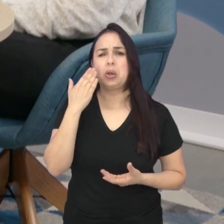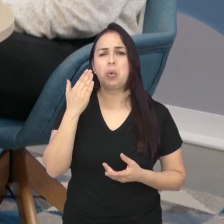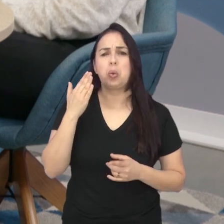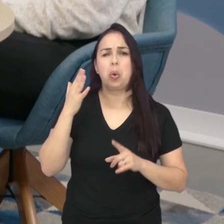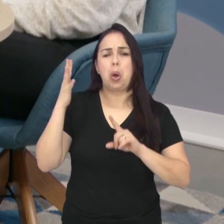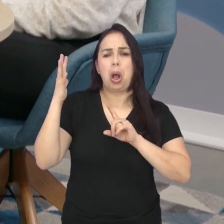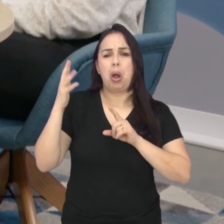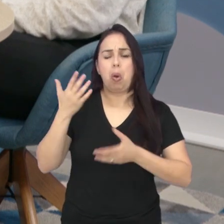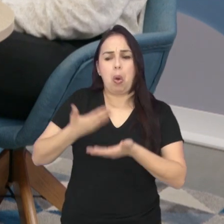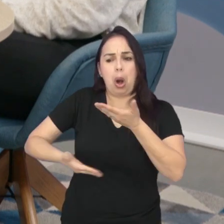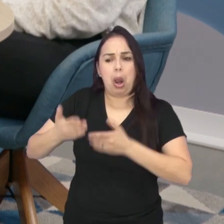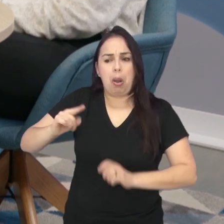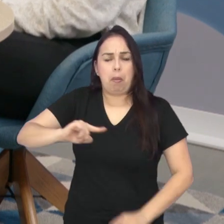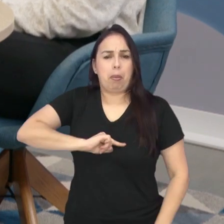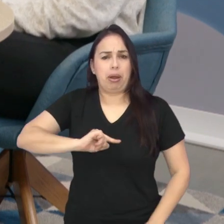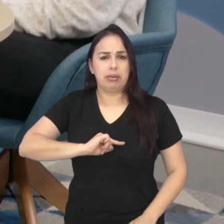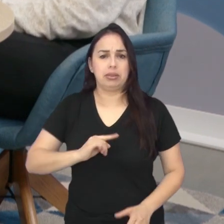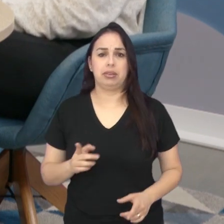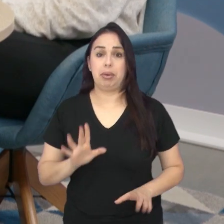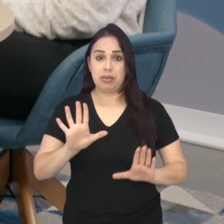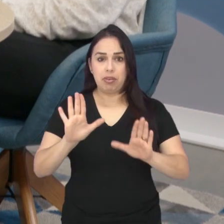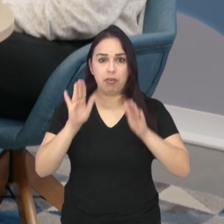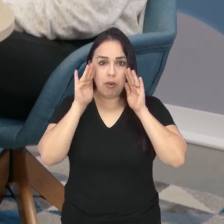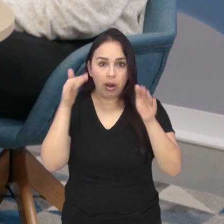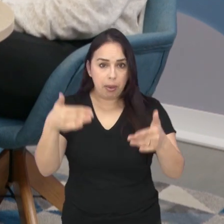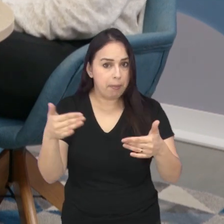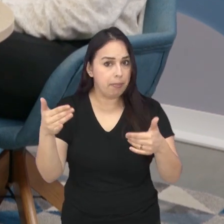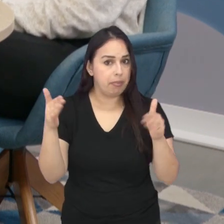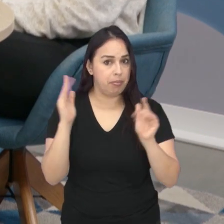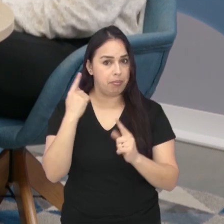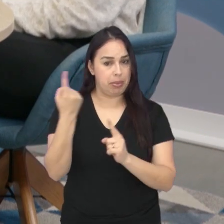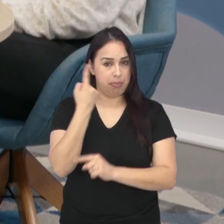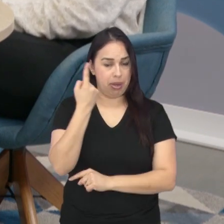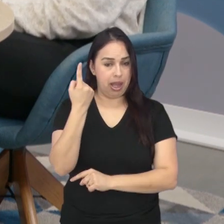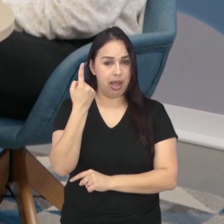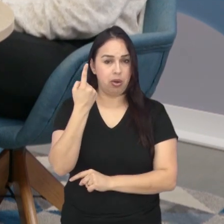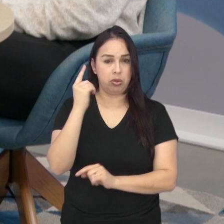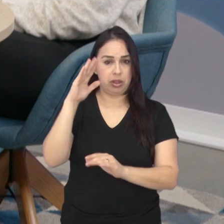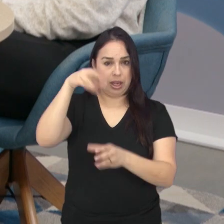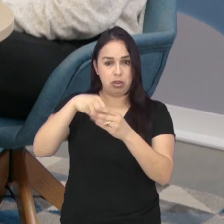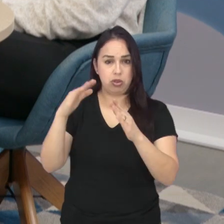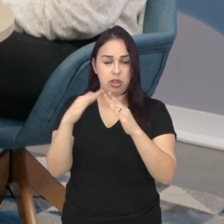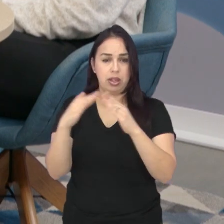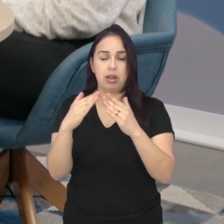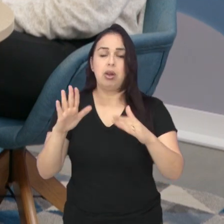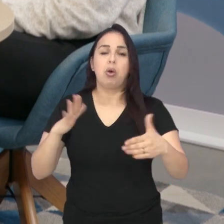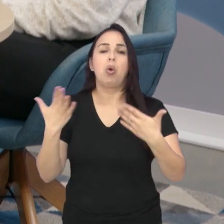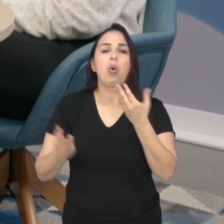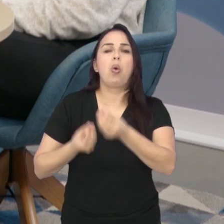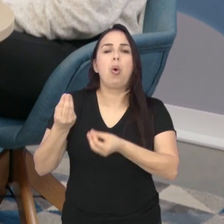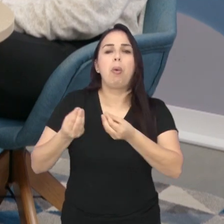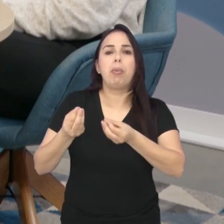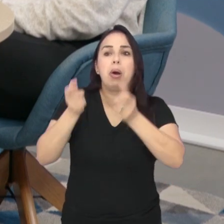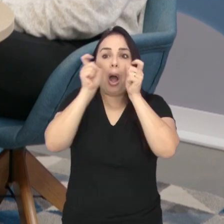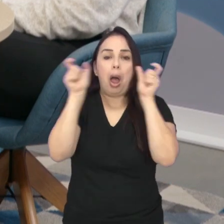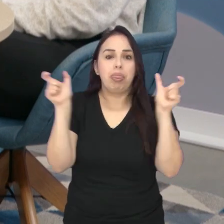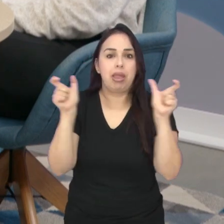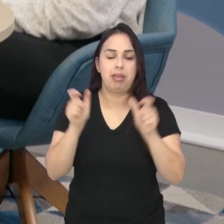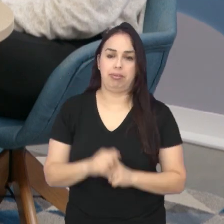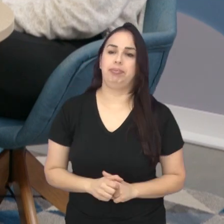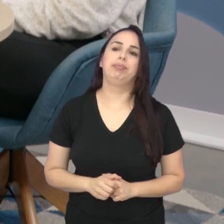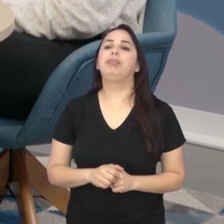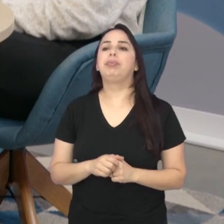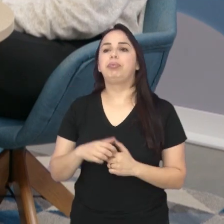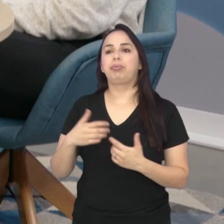com pai, mãe, filho, algum amigo. Quais são os primeiros sinais para a pessoa ficar atenta? Olha,